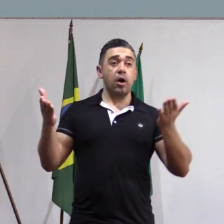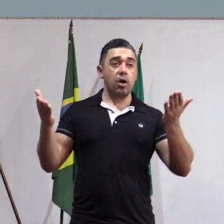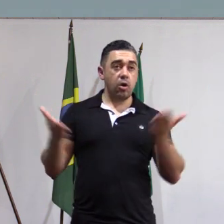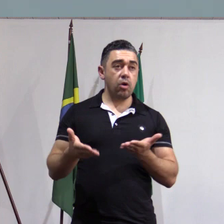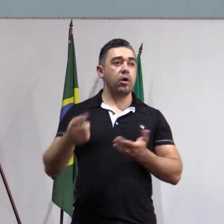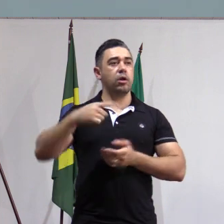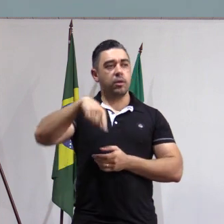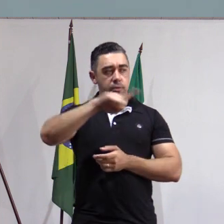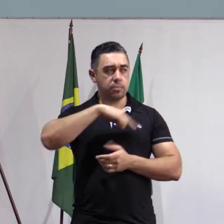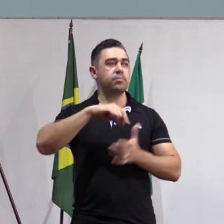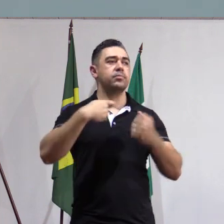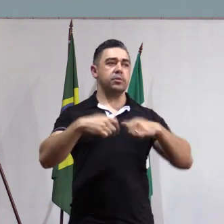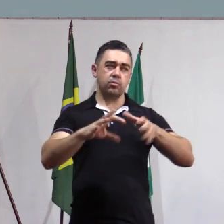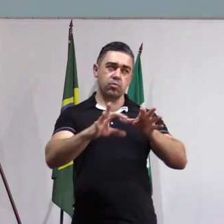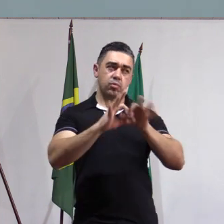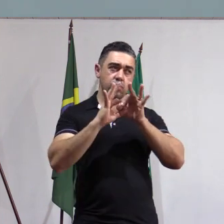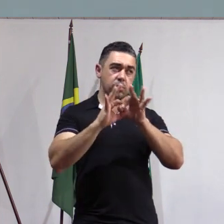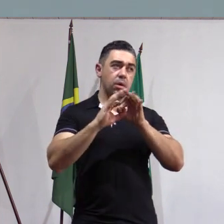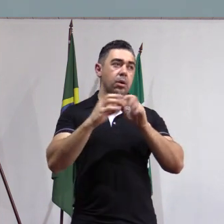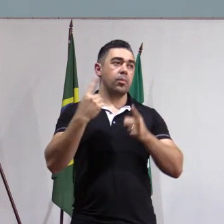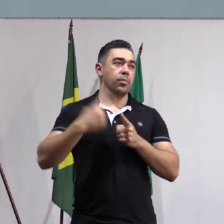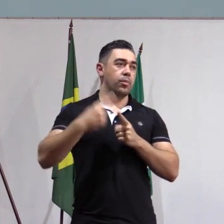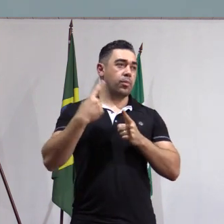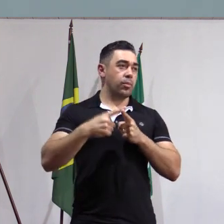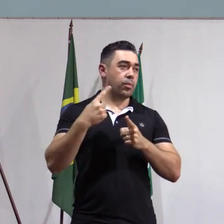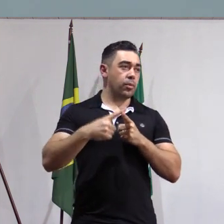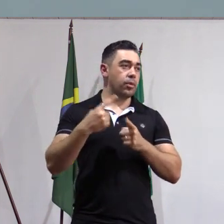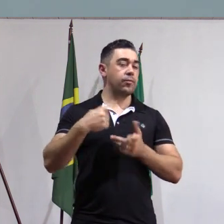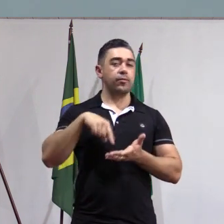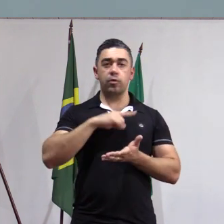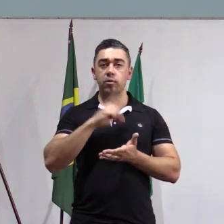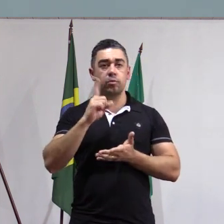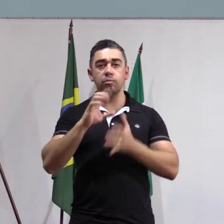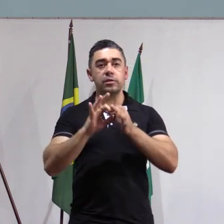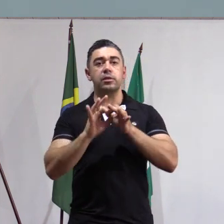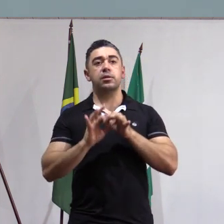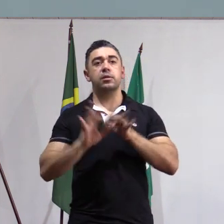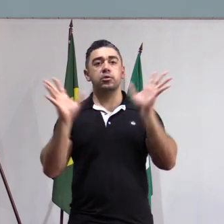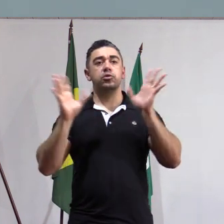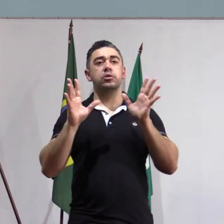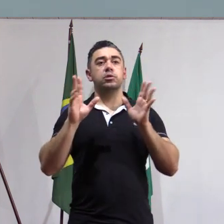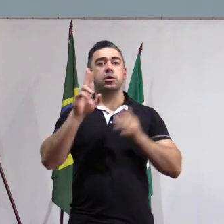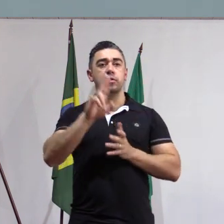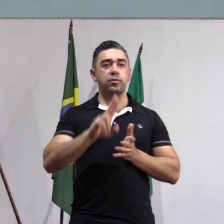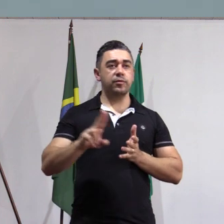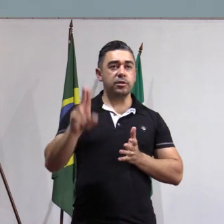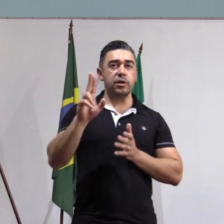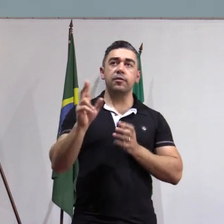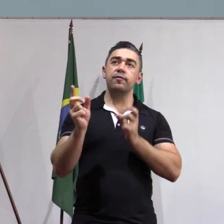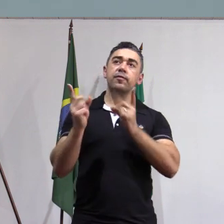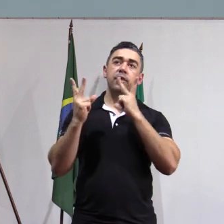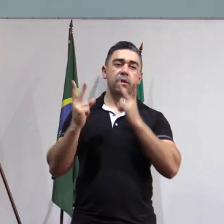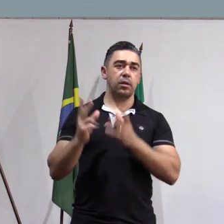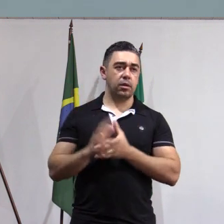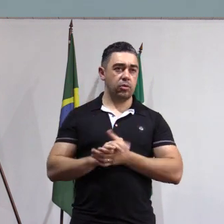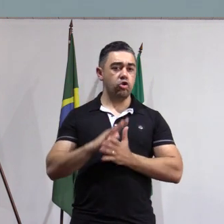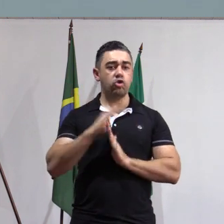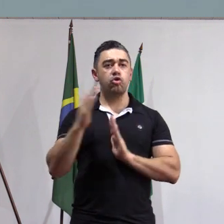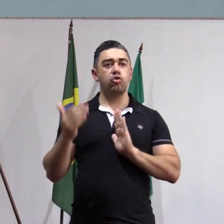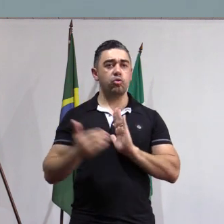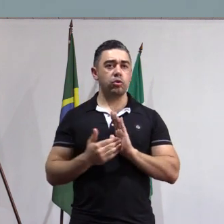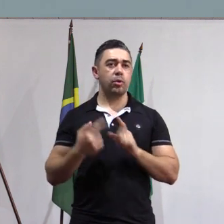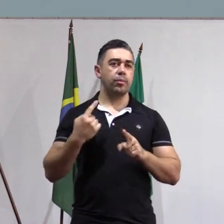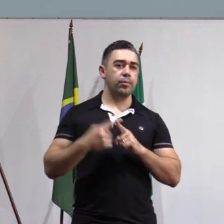precisa existir uma unidade para que a gente não deixe toda a universidade ser privatizada. Não é